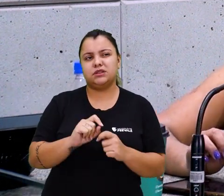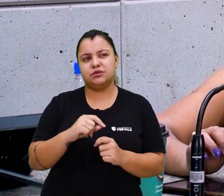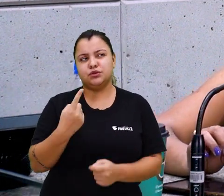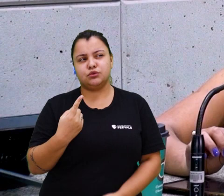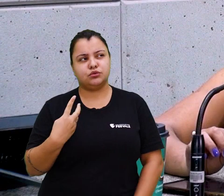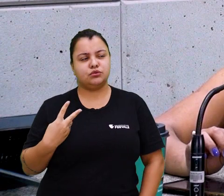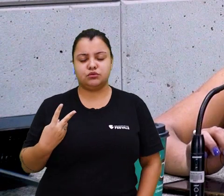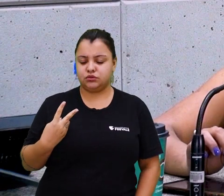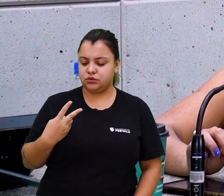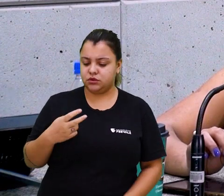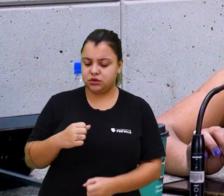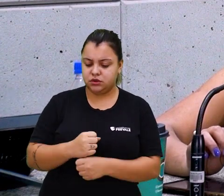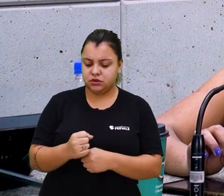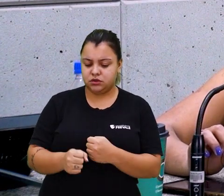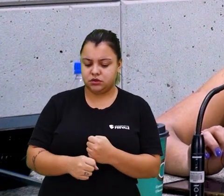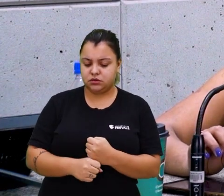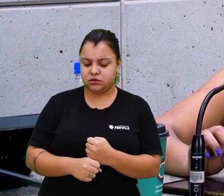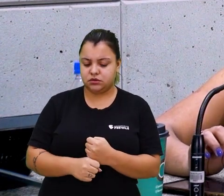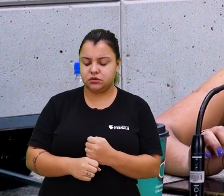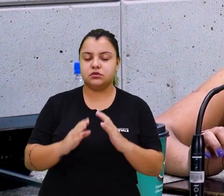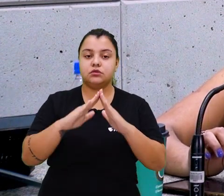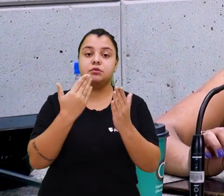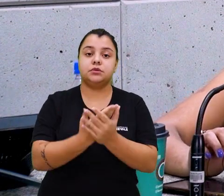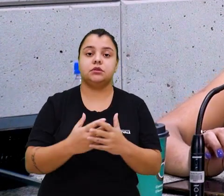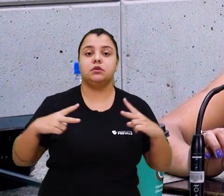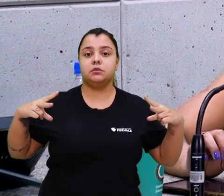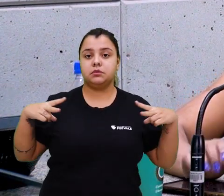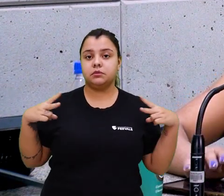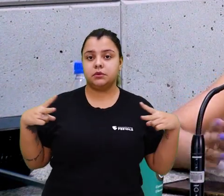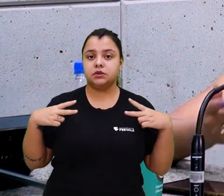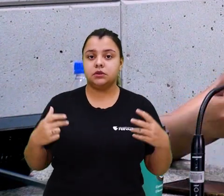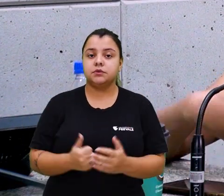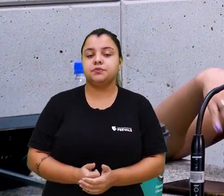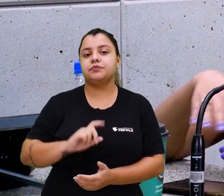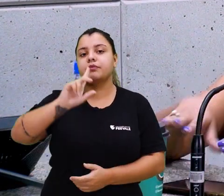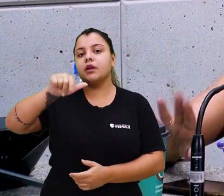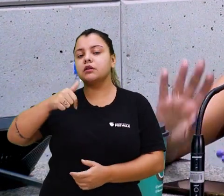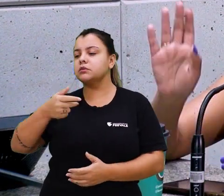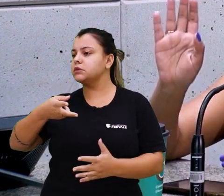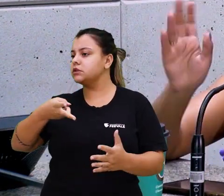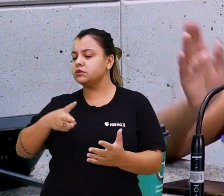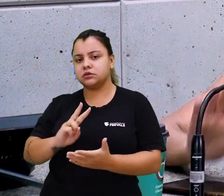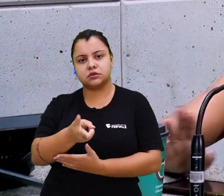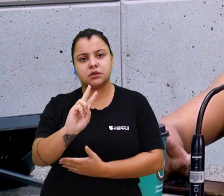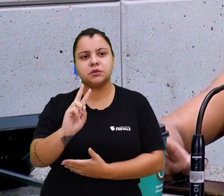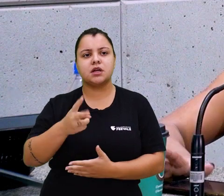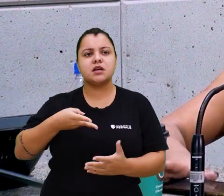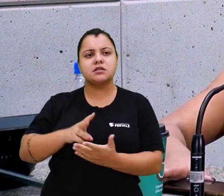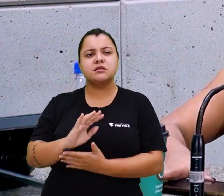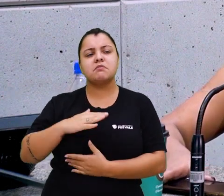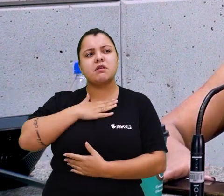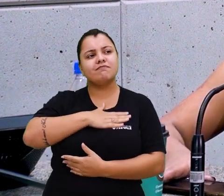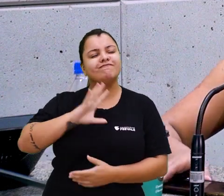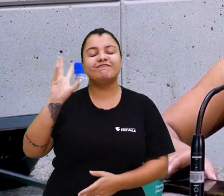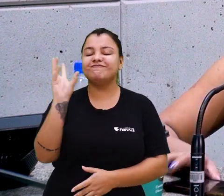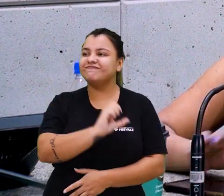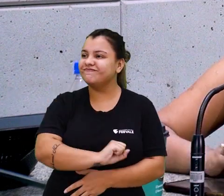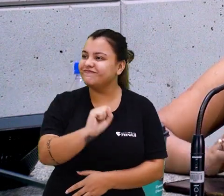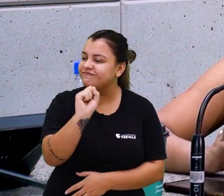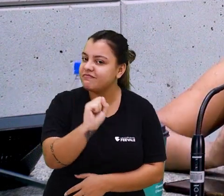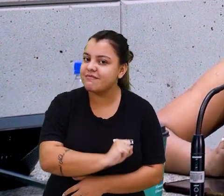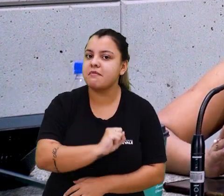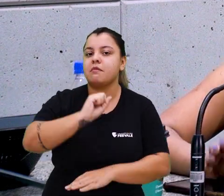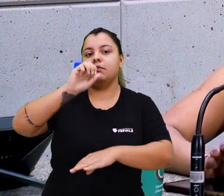do anos numa escola particular e depois sempre fiquei na e sempre gostei de matemática Minha